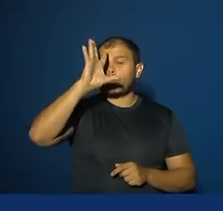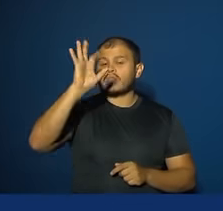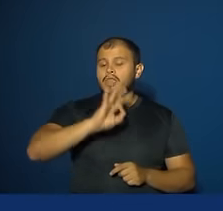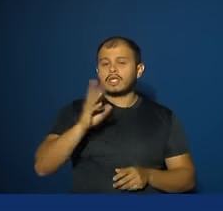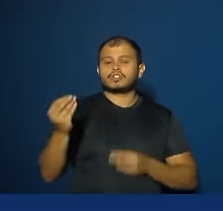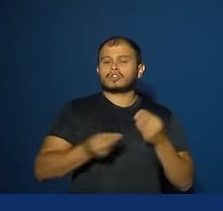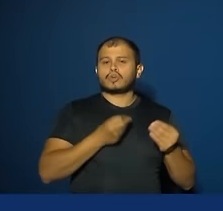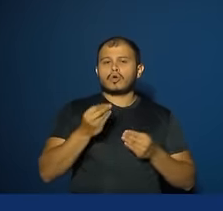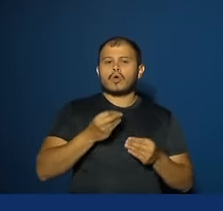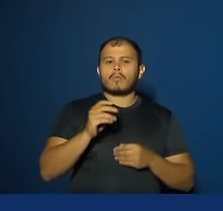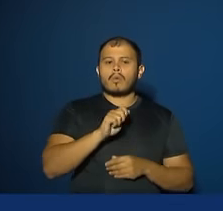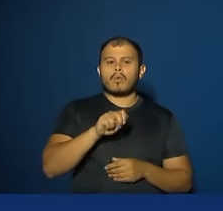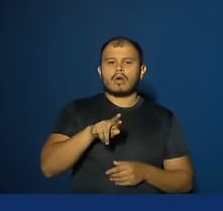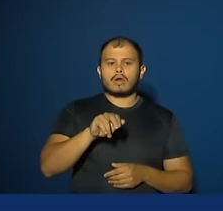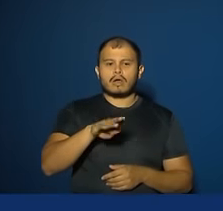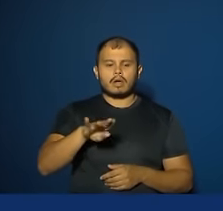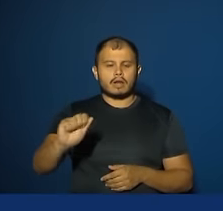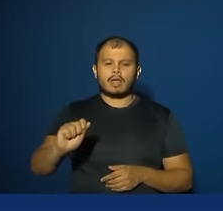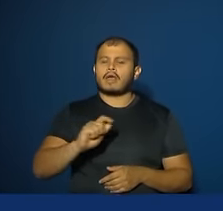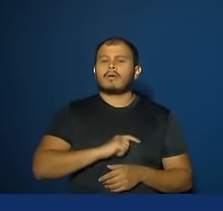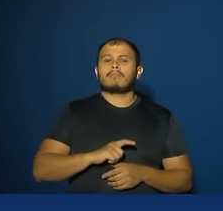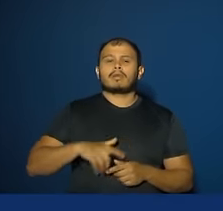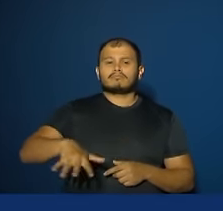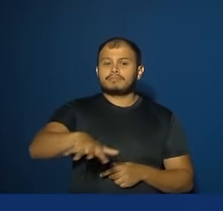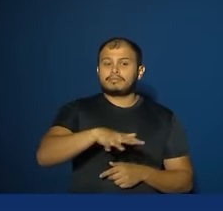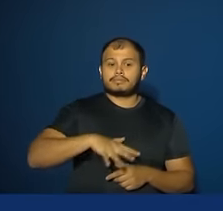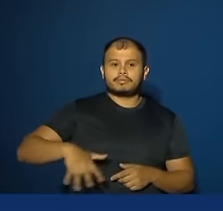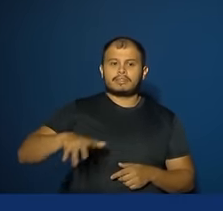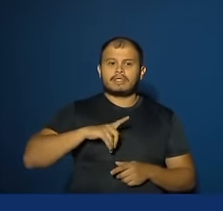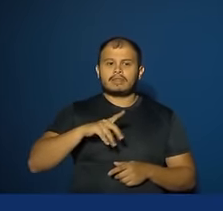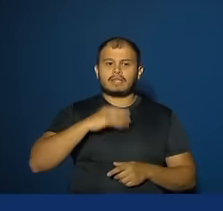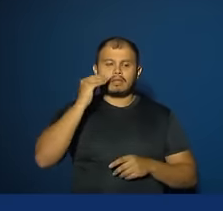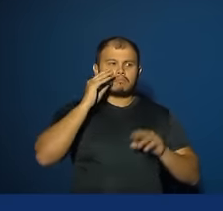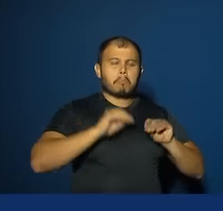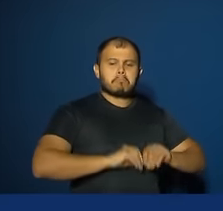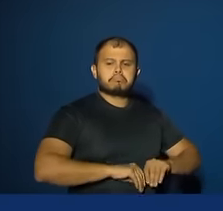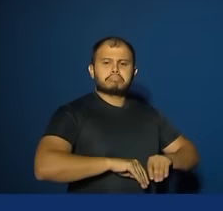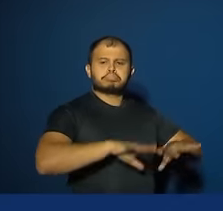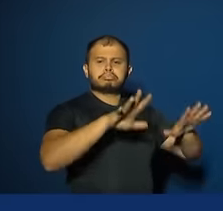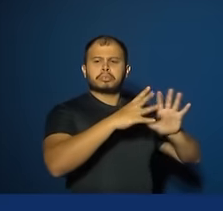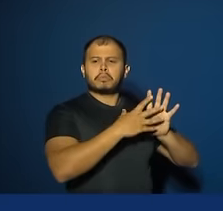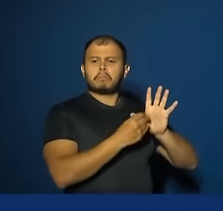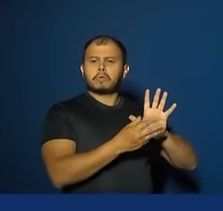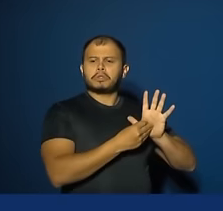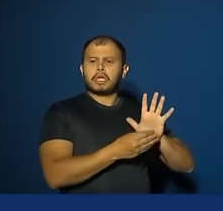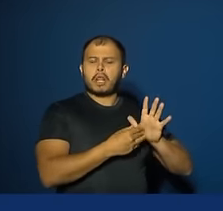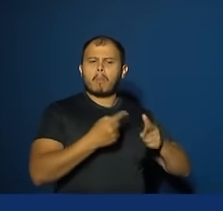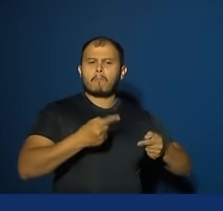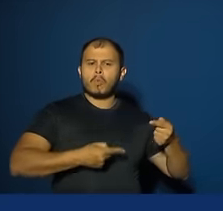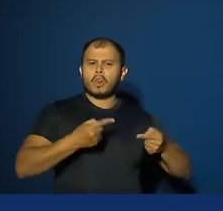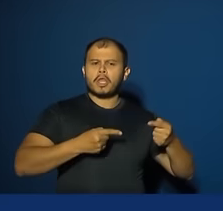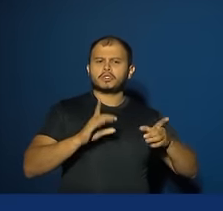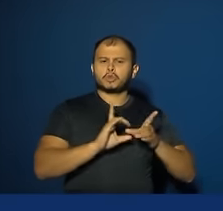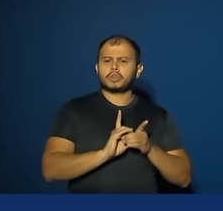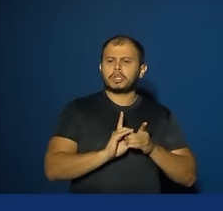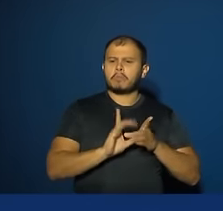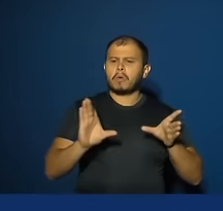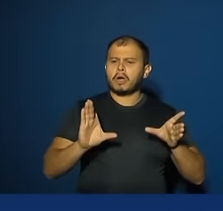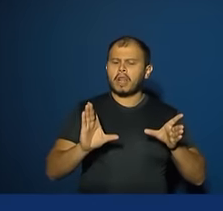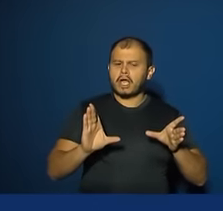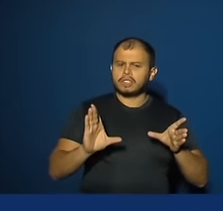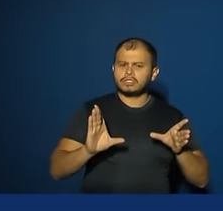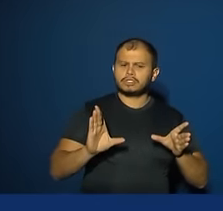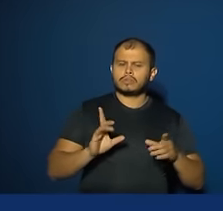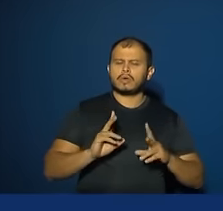da Arábia Saudita vocês lá em Washington e tentam exportar para nós modelos políticos de democracia como que